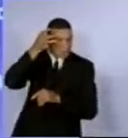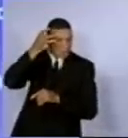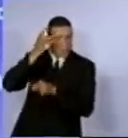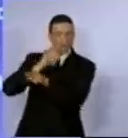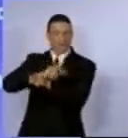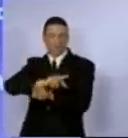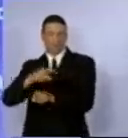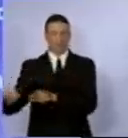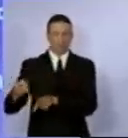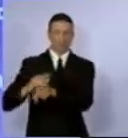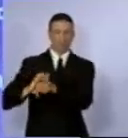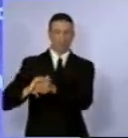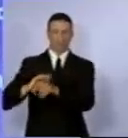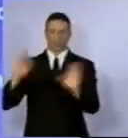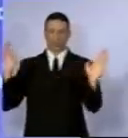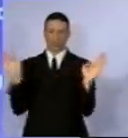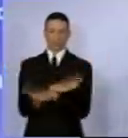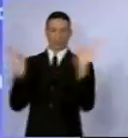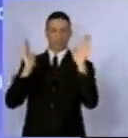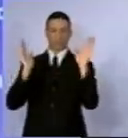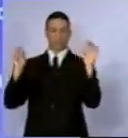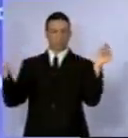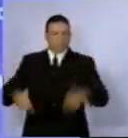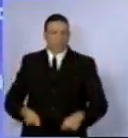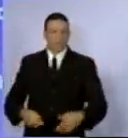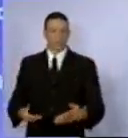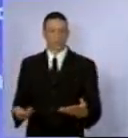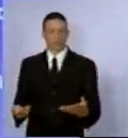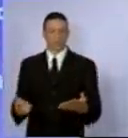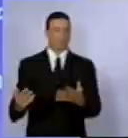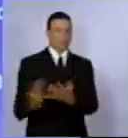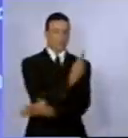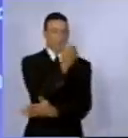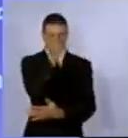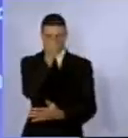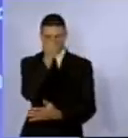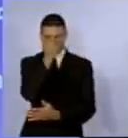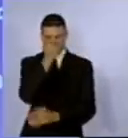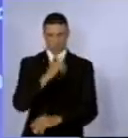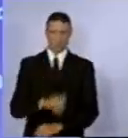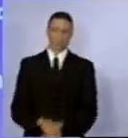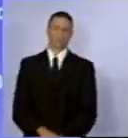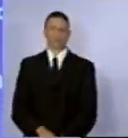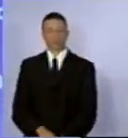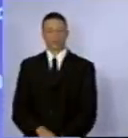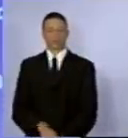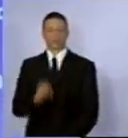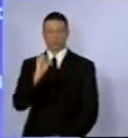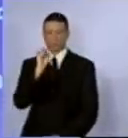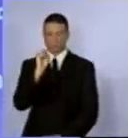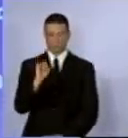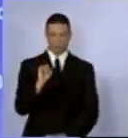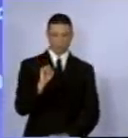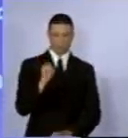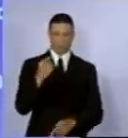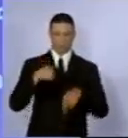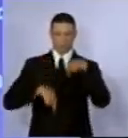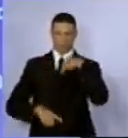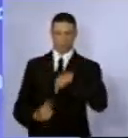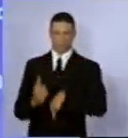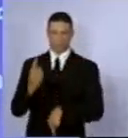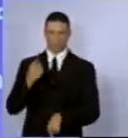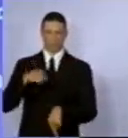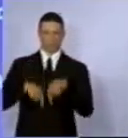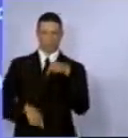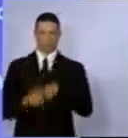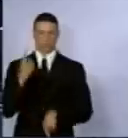isso. Temos também vários tipos de mecanismos de reparação. Quando eles não funcionam tão bem, obviamente que existe uma